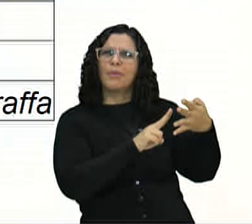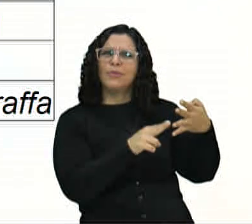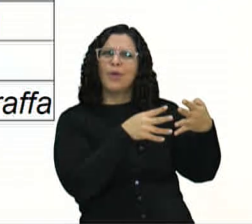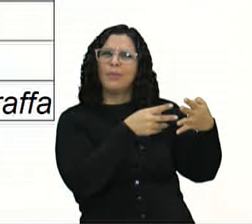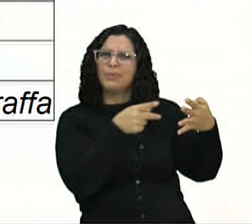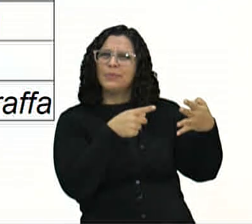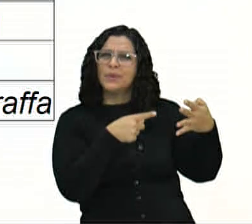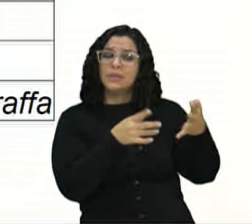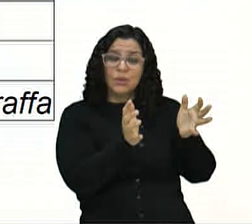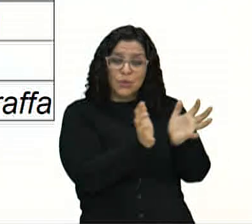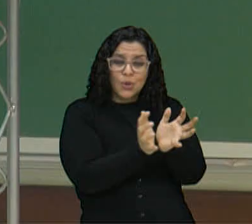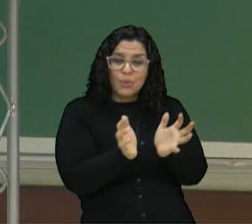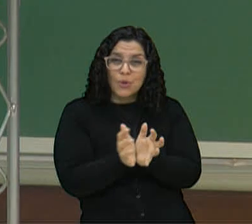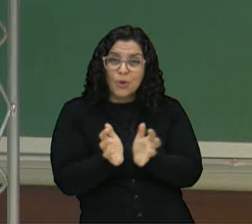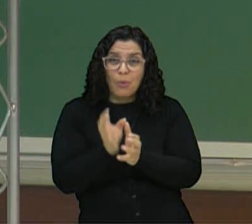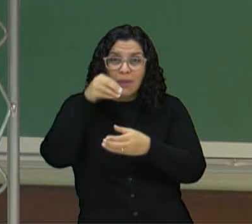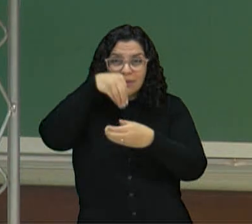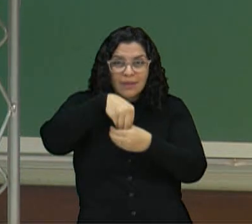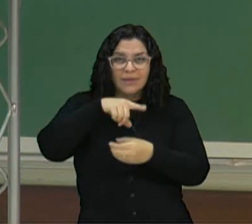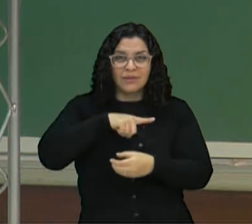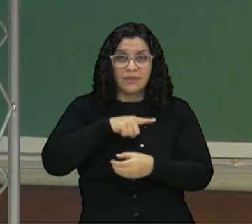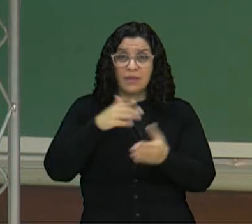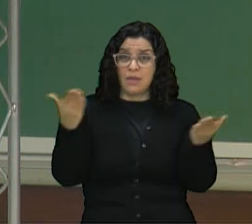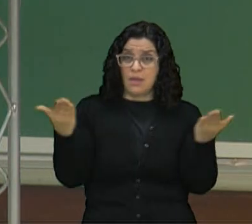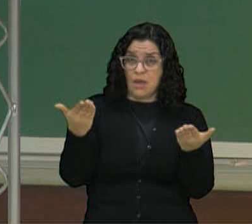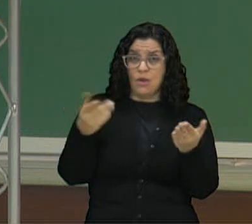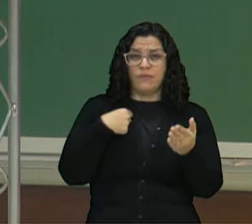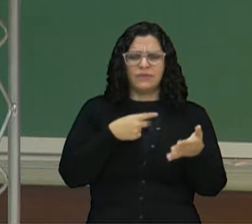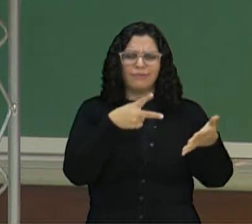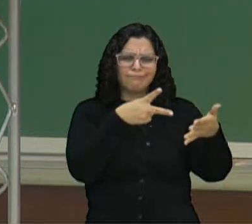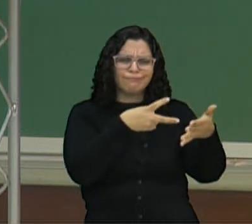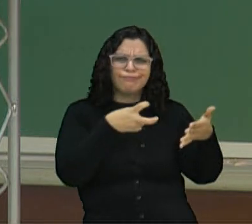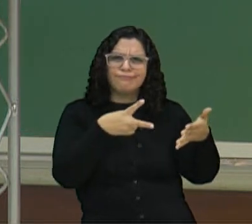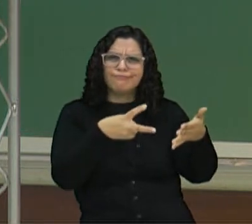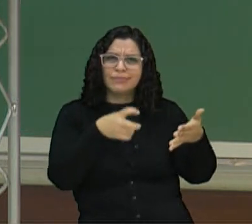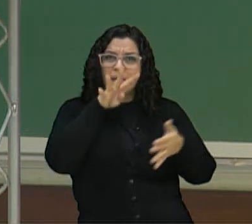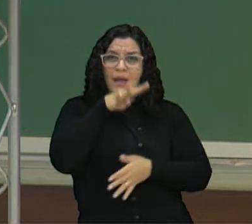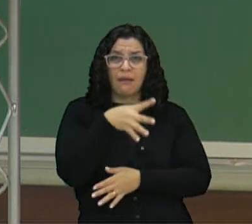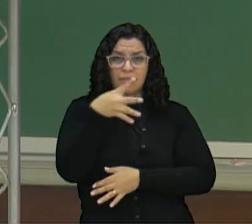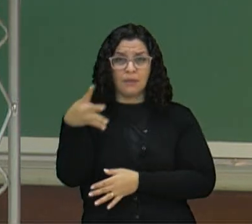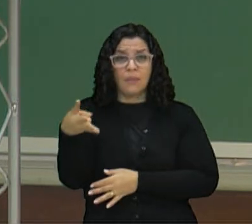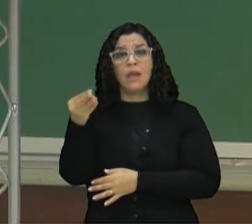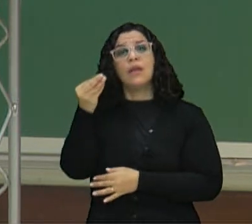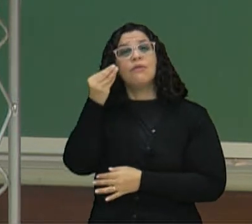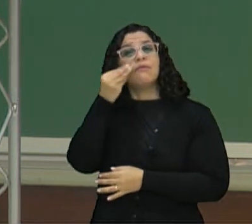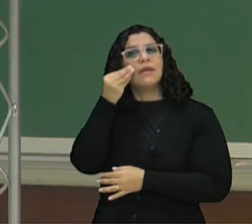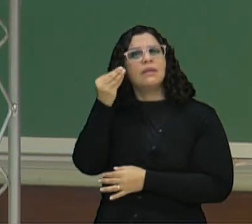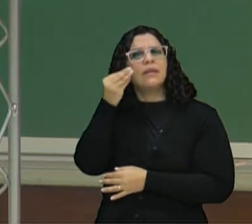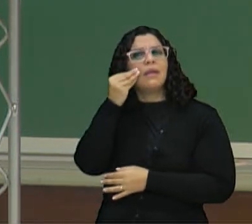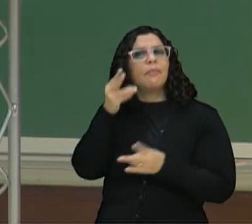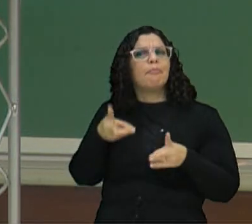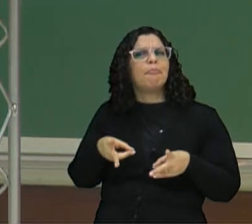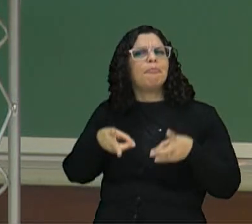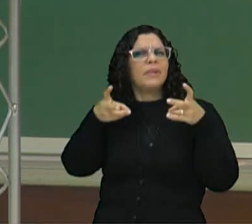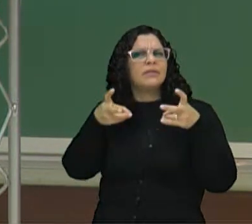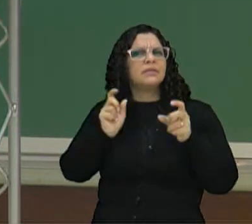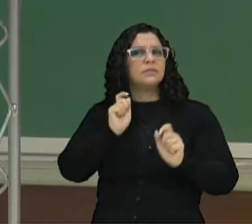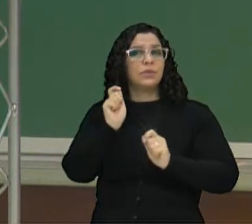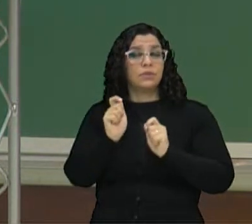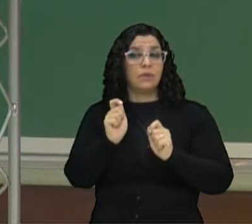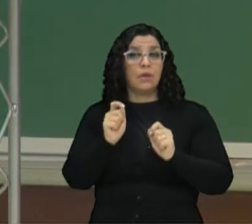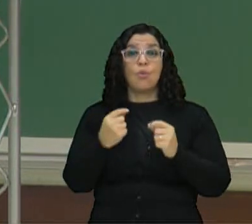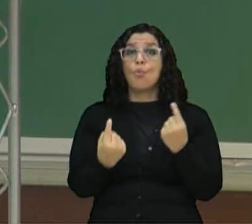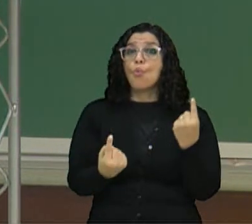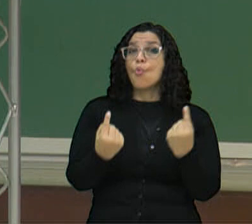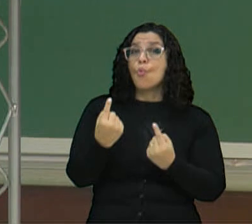sua categoria taxonômica. E eu quero que vocês observem essa tabela e tentem me identificar quais